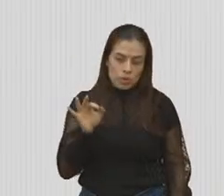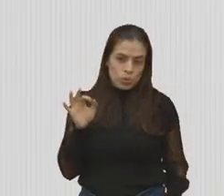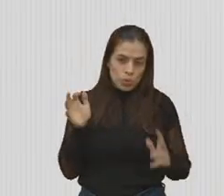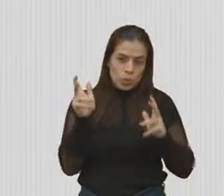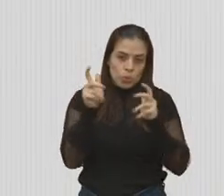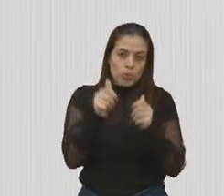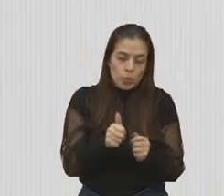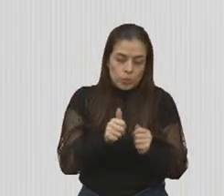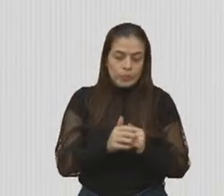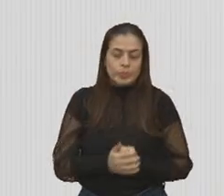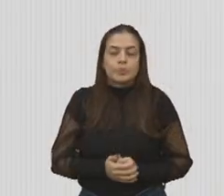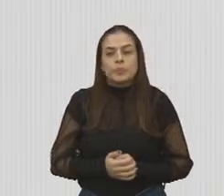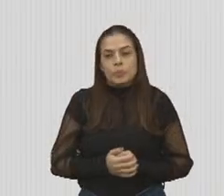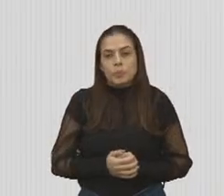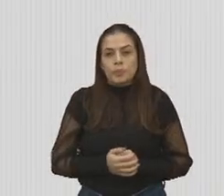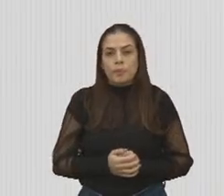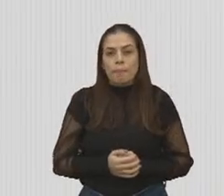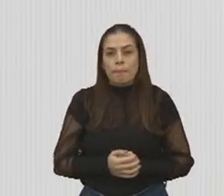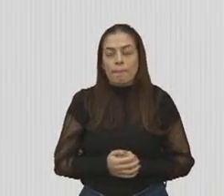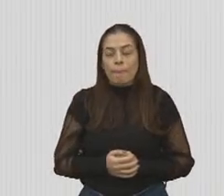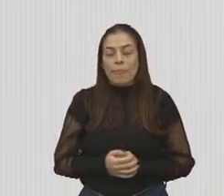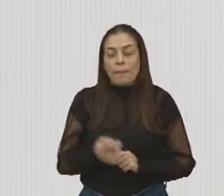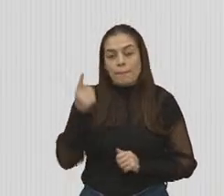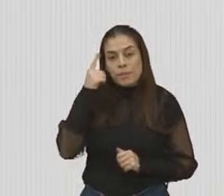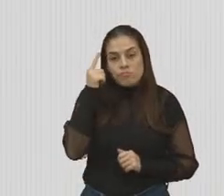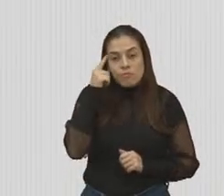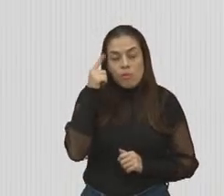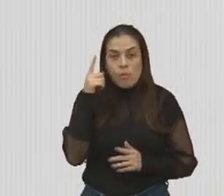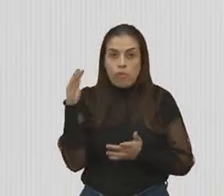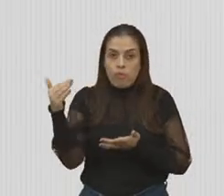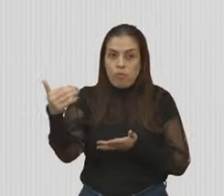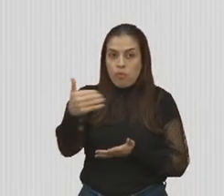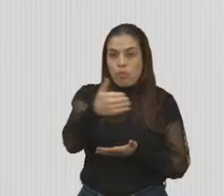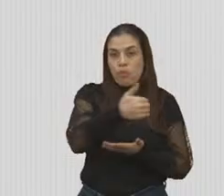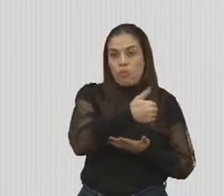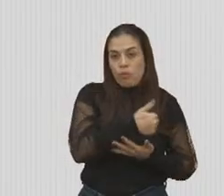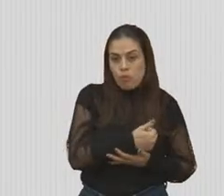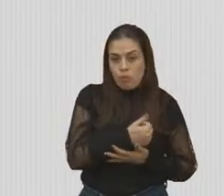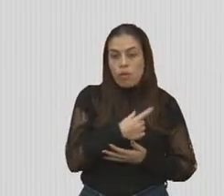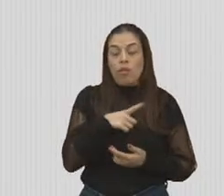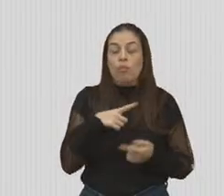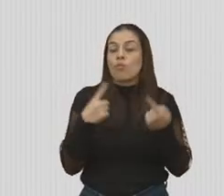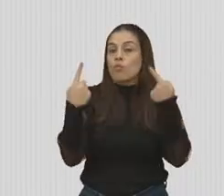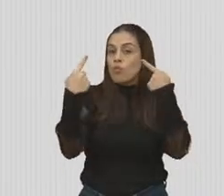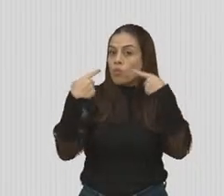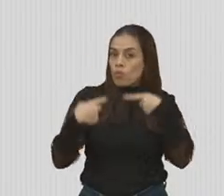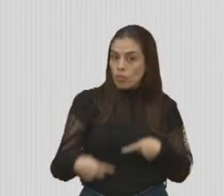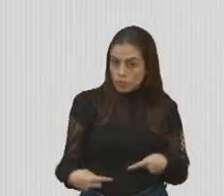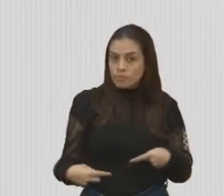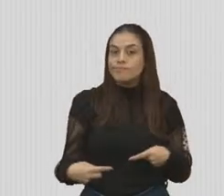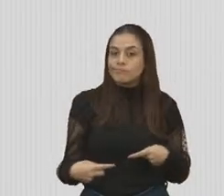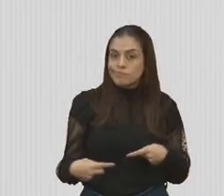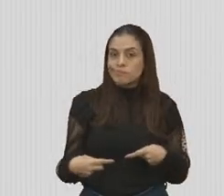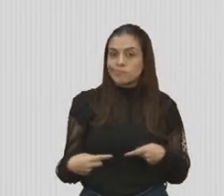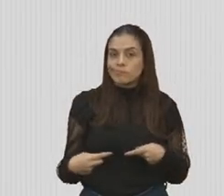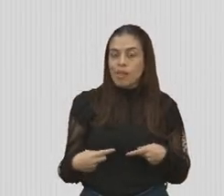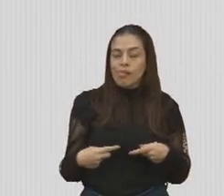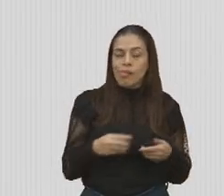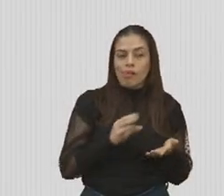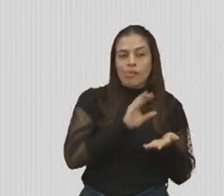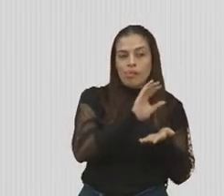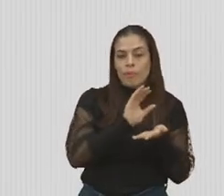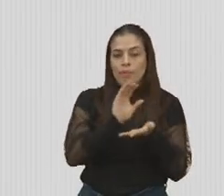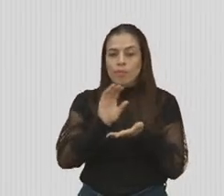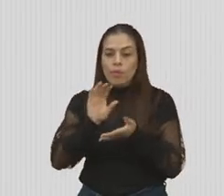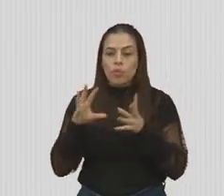total. Dado a previsão de receitas, a gente tem o desafio aí de alocar todas as